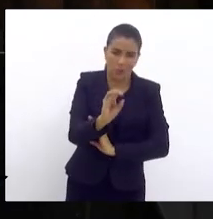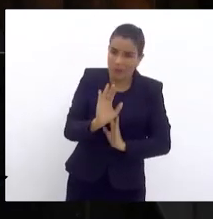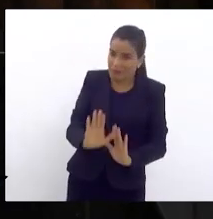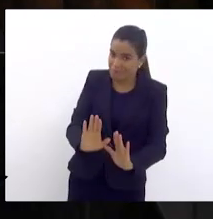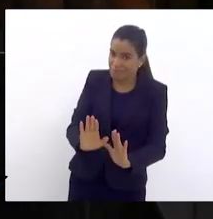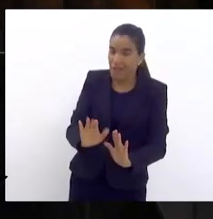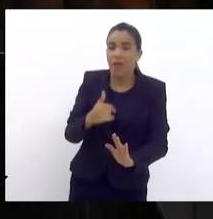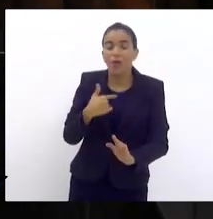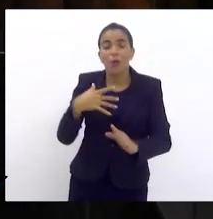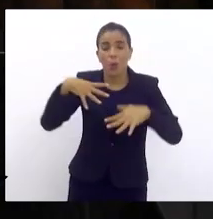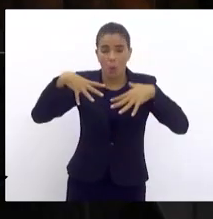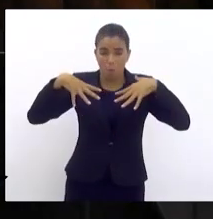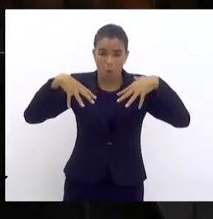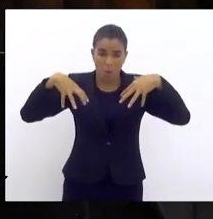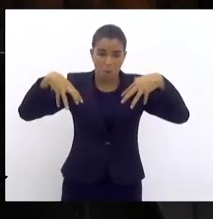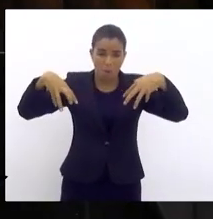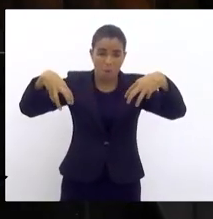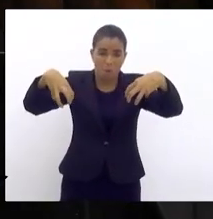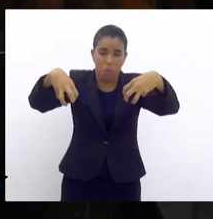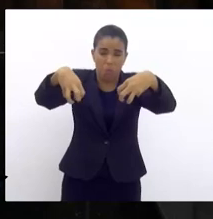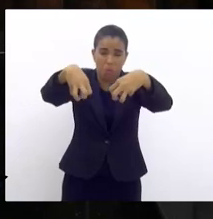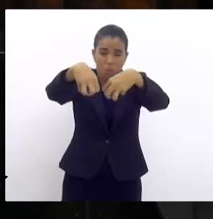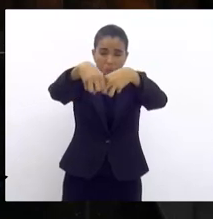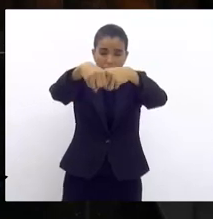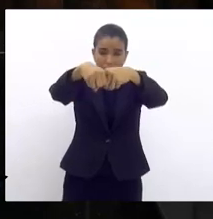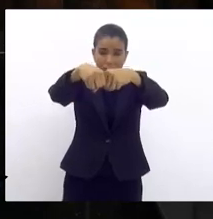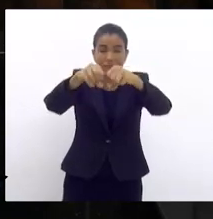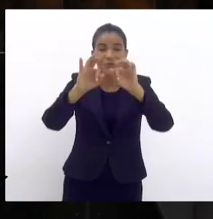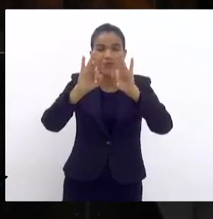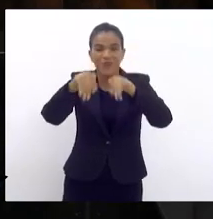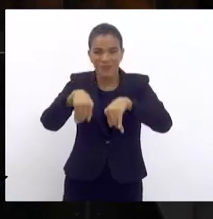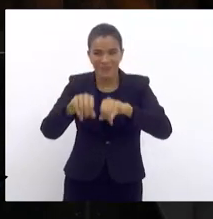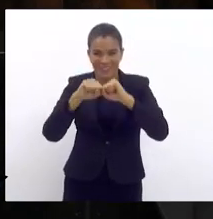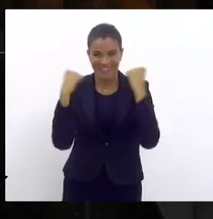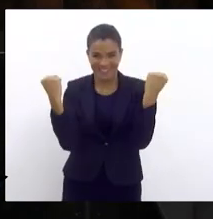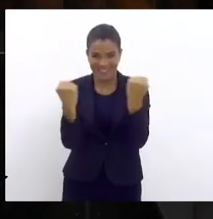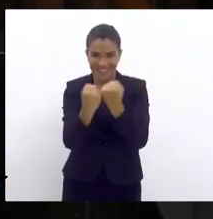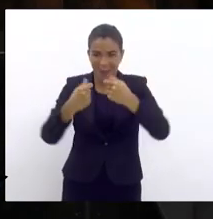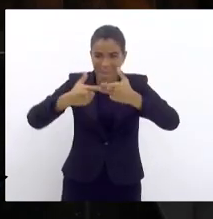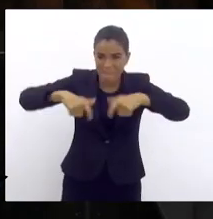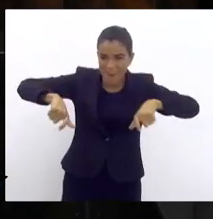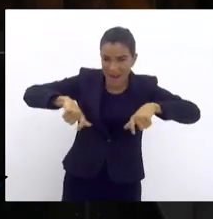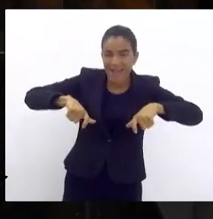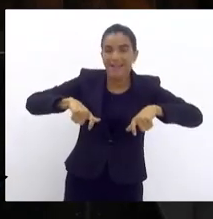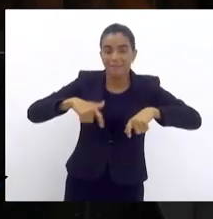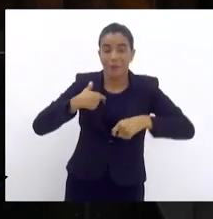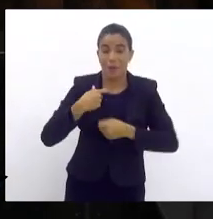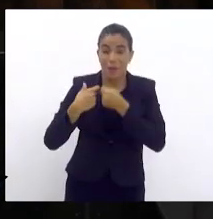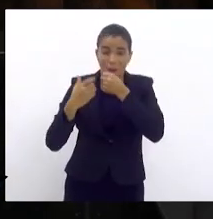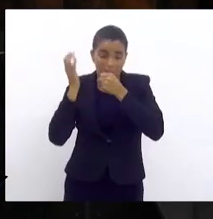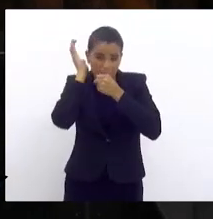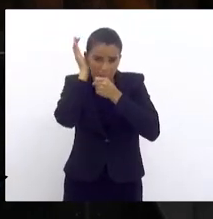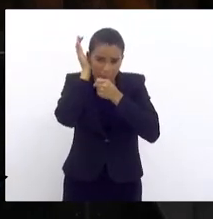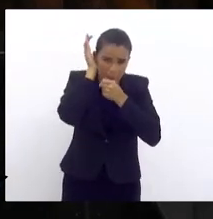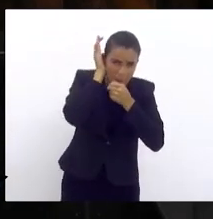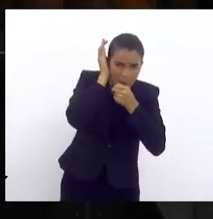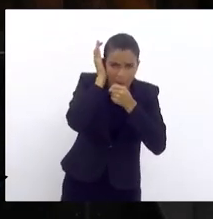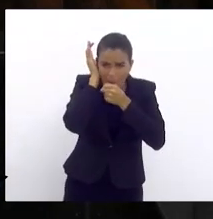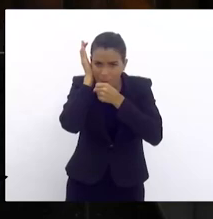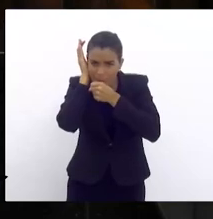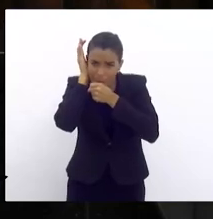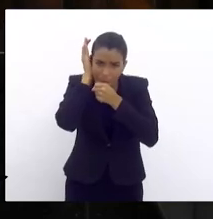quando se apagava as luzes do Maracanã depois de uma partida noturna dizia locutores esportivo